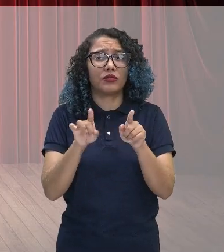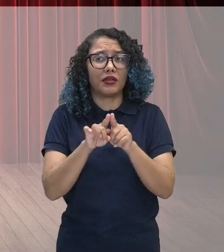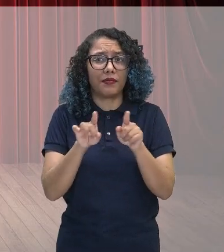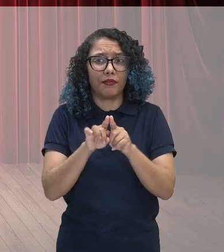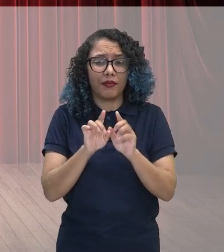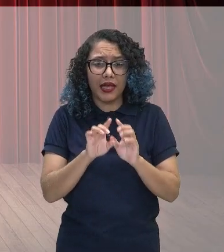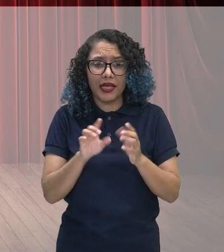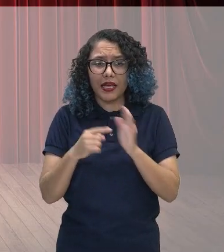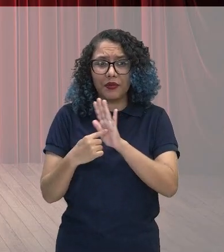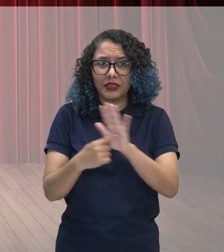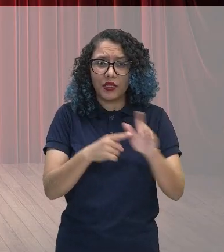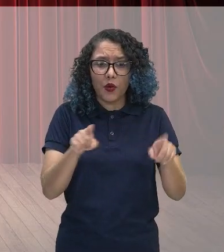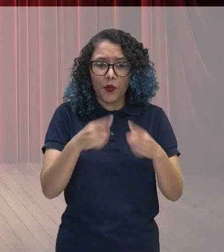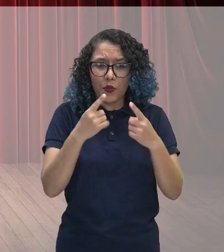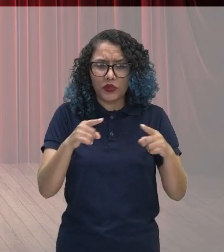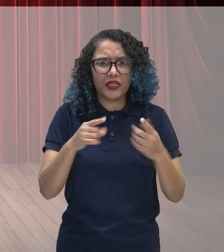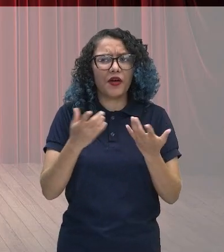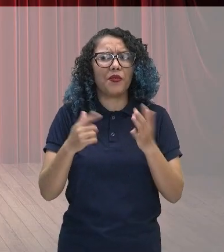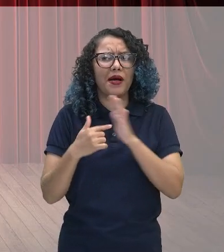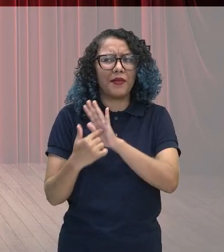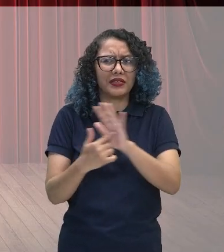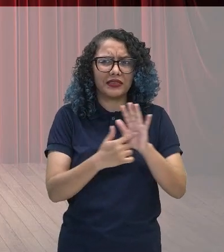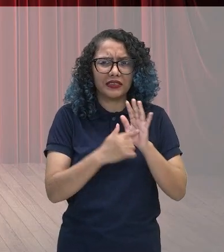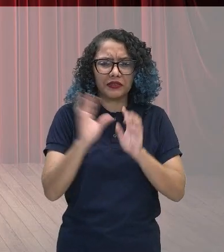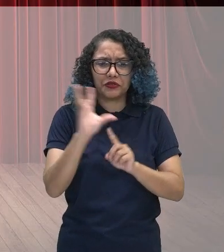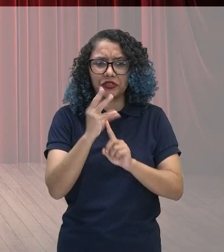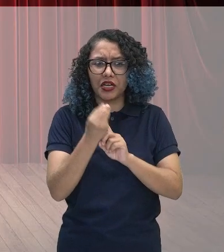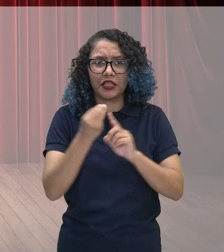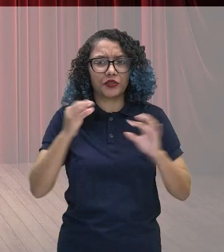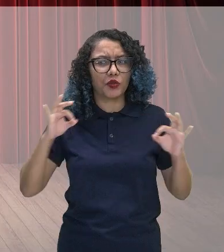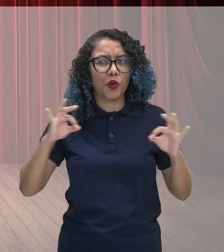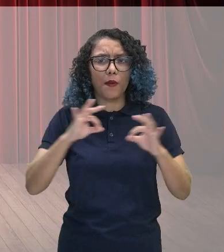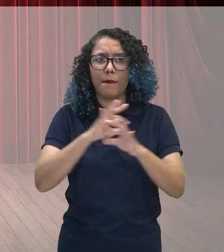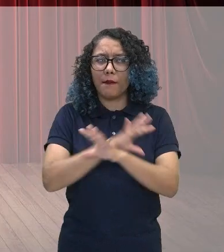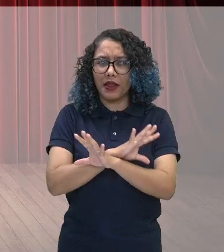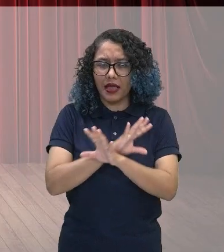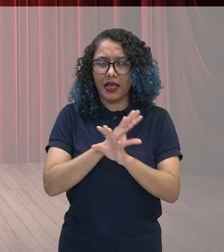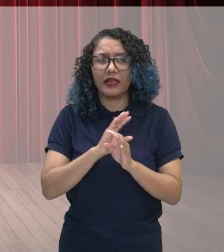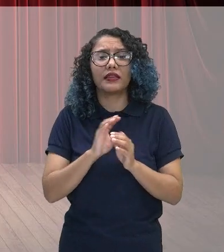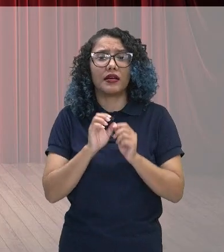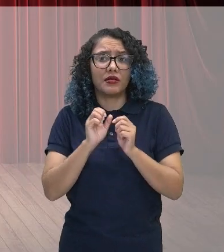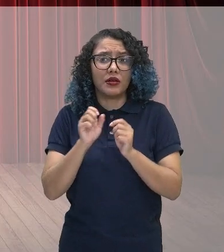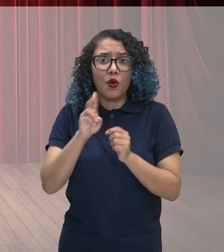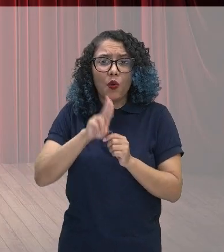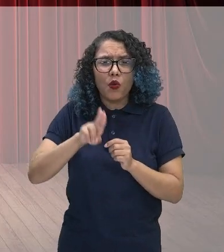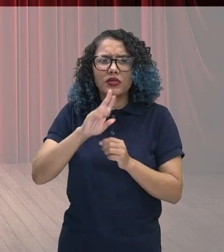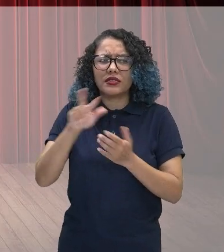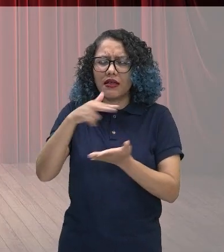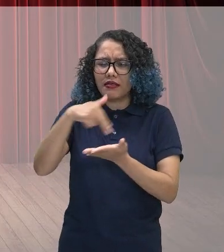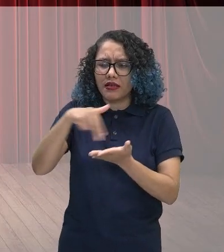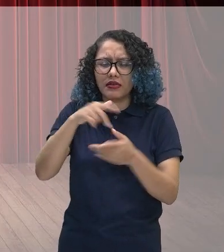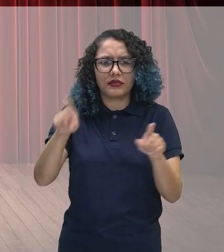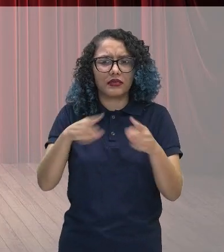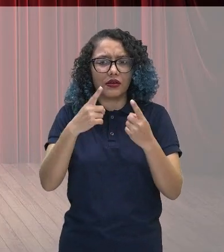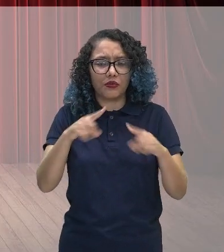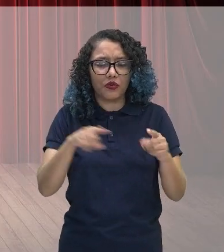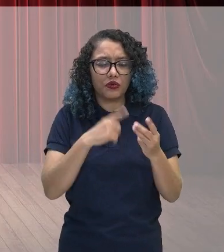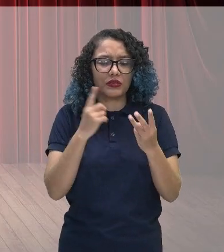uma manifestação completa artística, que engloba tanto a dança, a música e